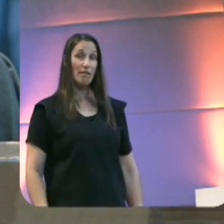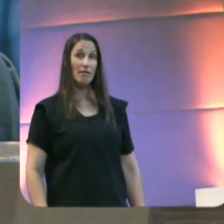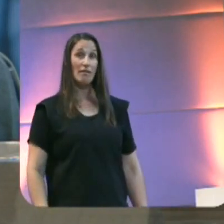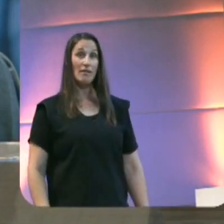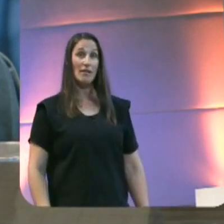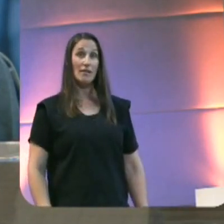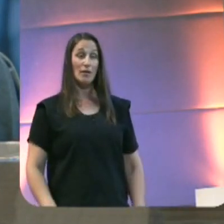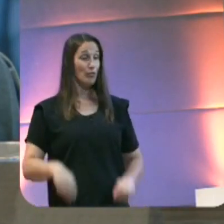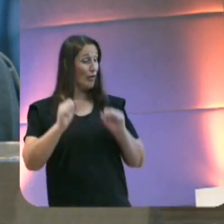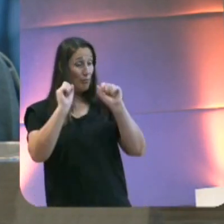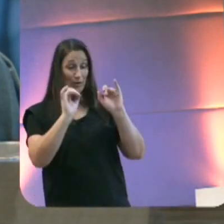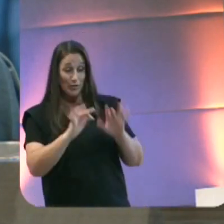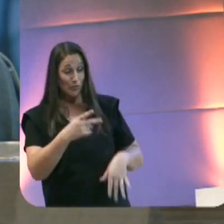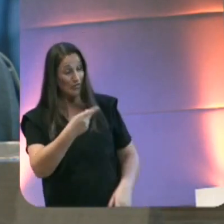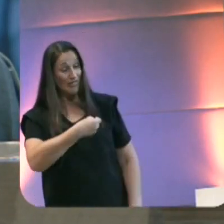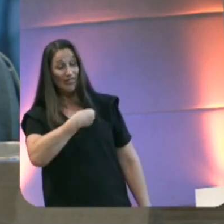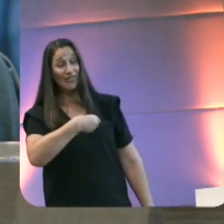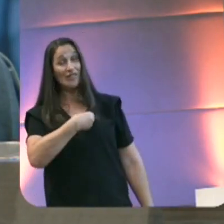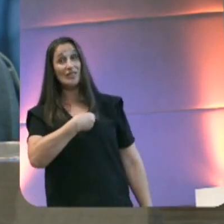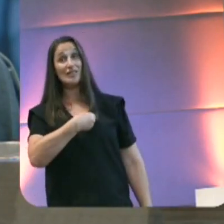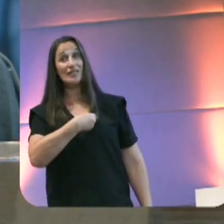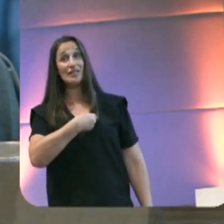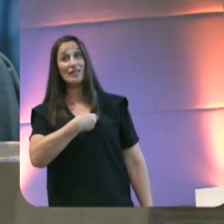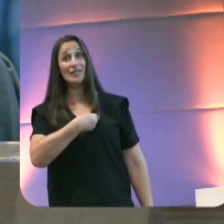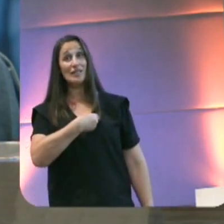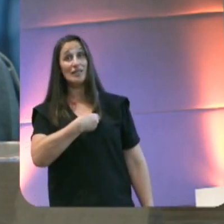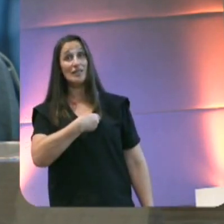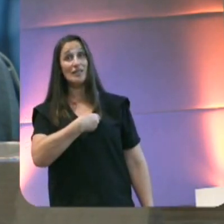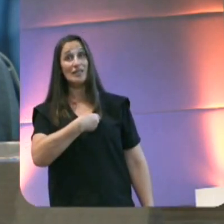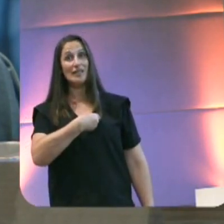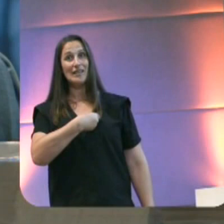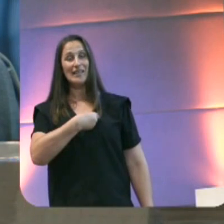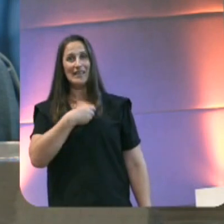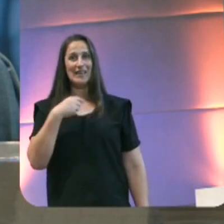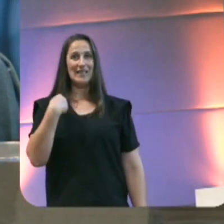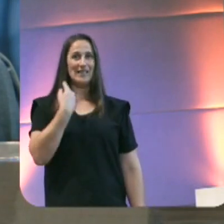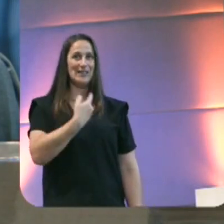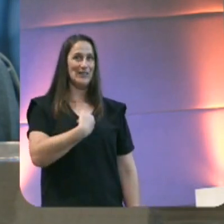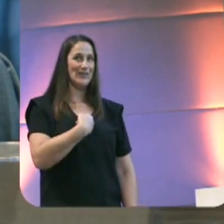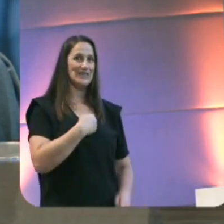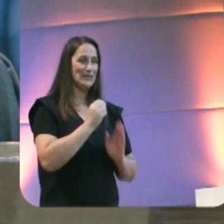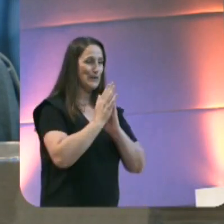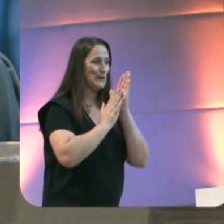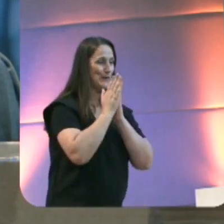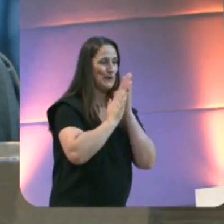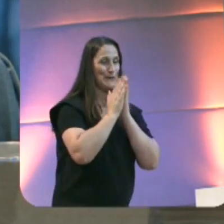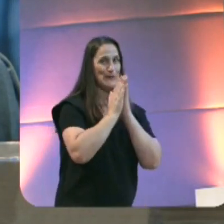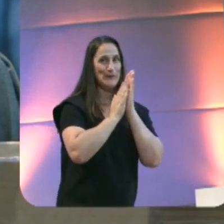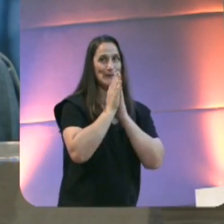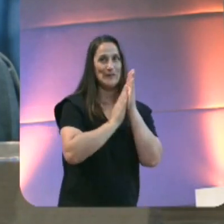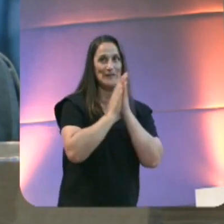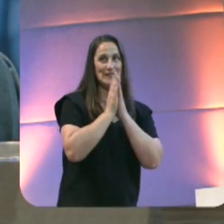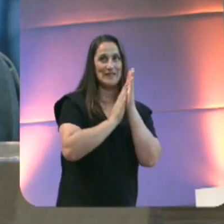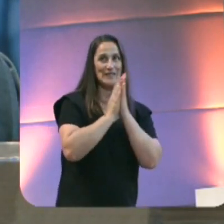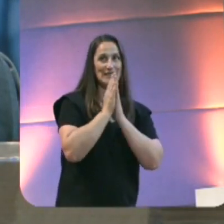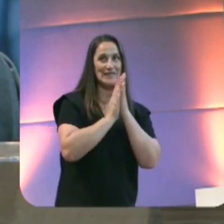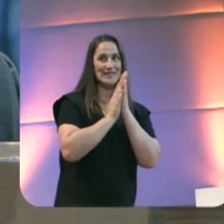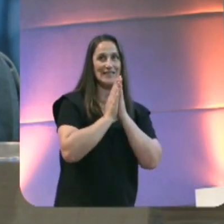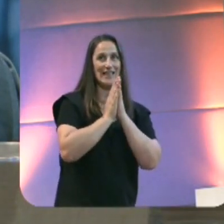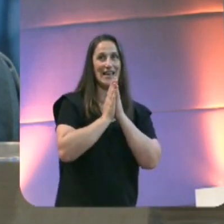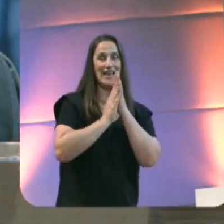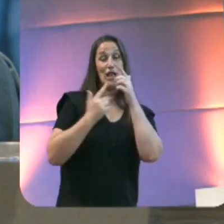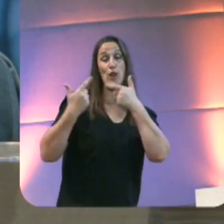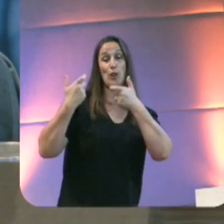Isso não é bênção na tua vida. E a gente decide lutar contra a voz